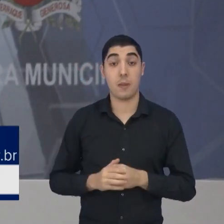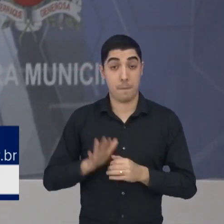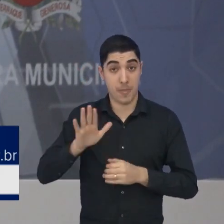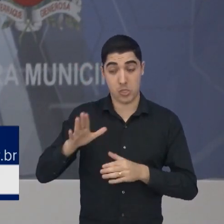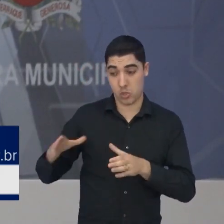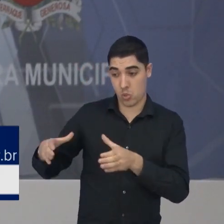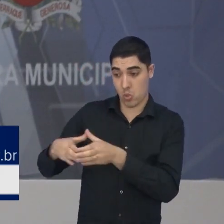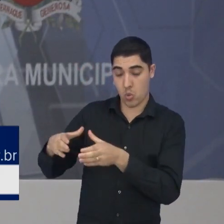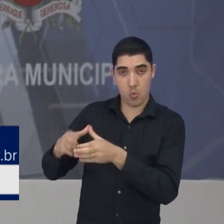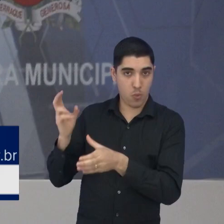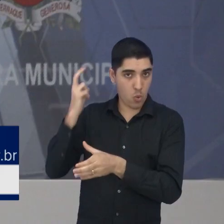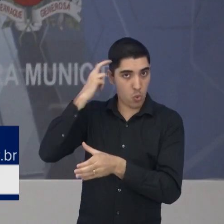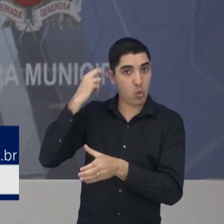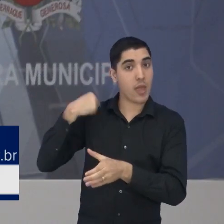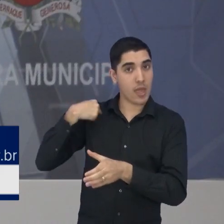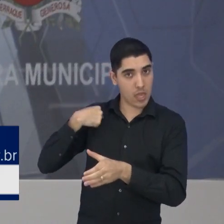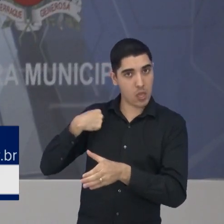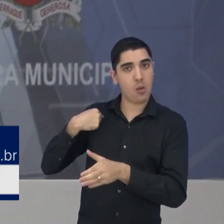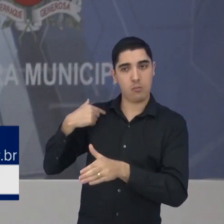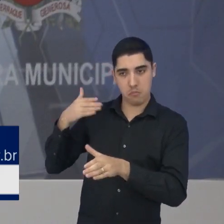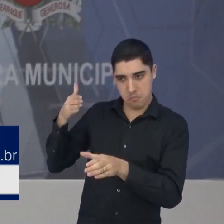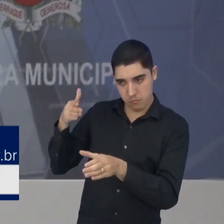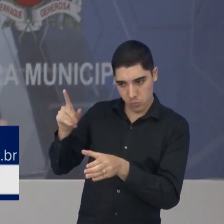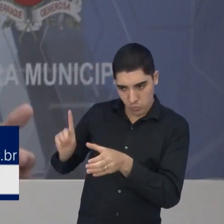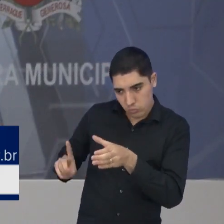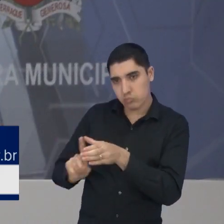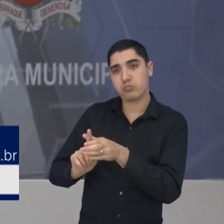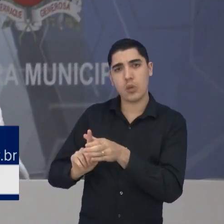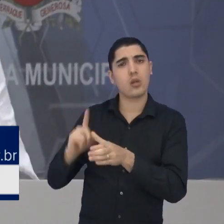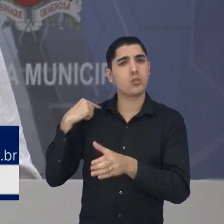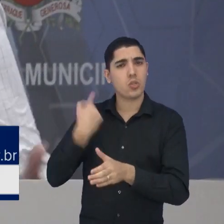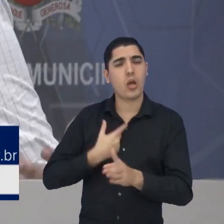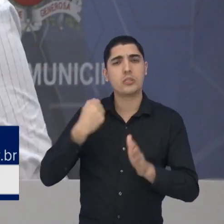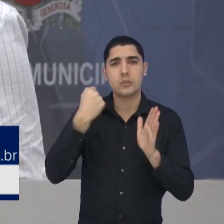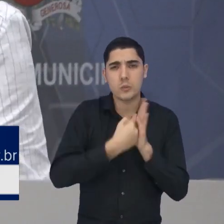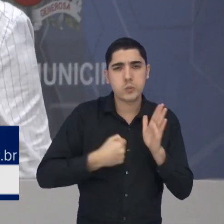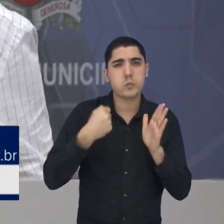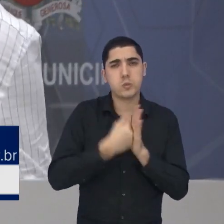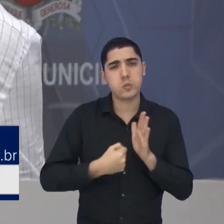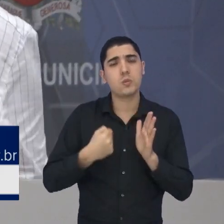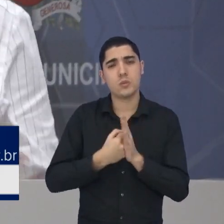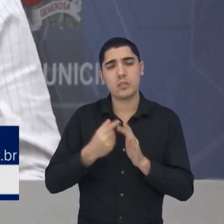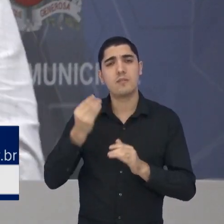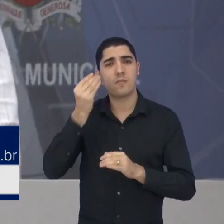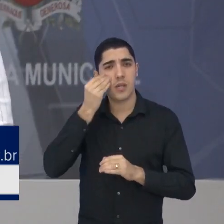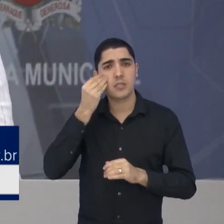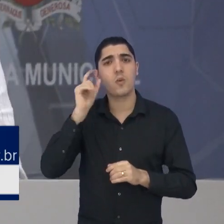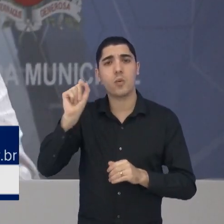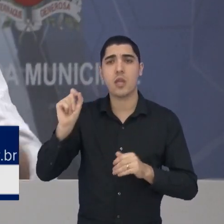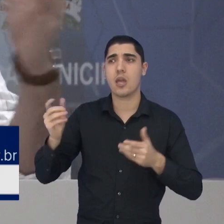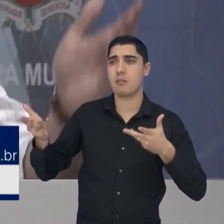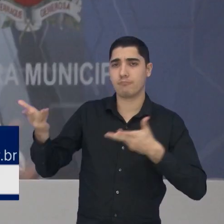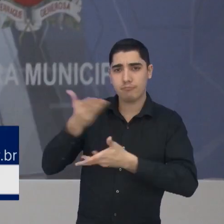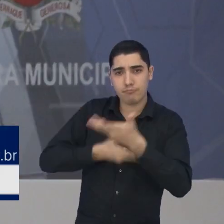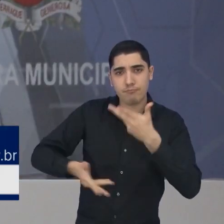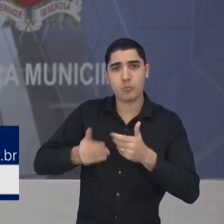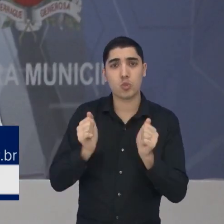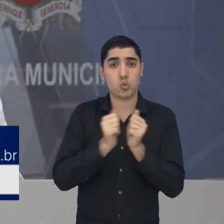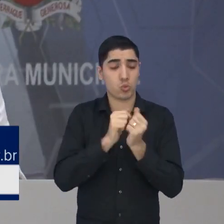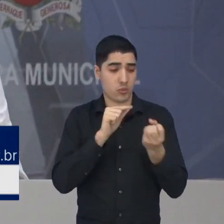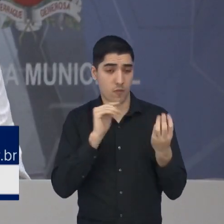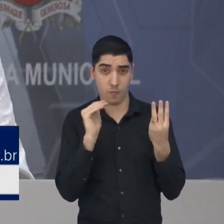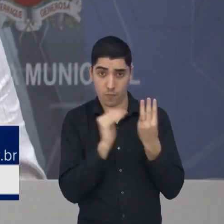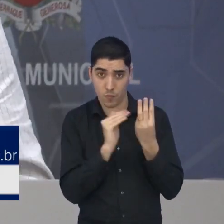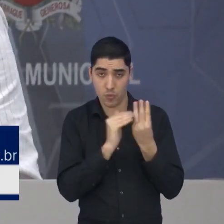a qual eu faço parte, nós lutamos para fazer essa interlocução entre o setor com a Fundação nos